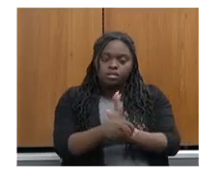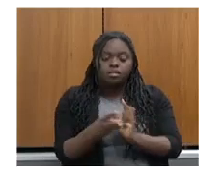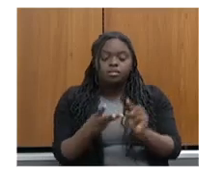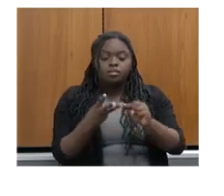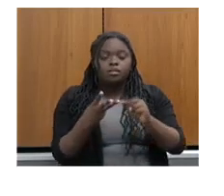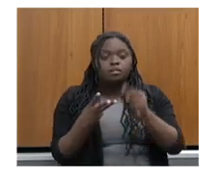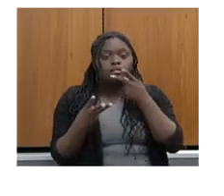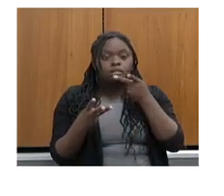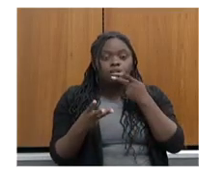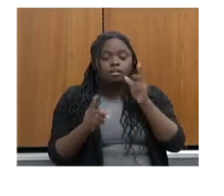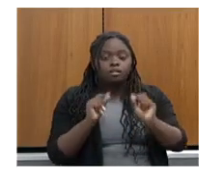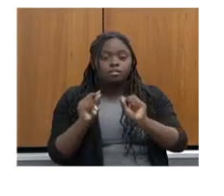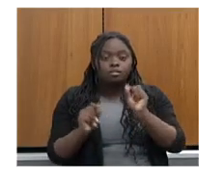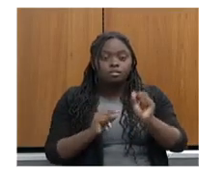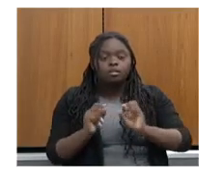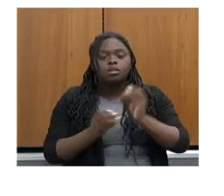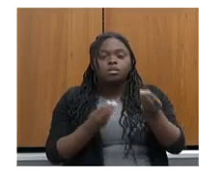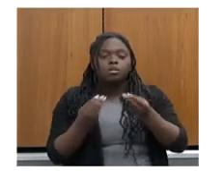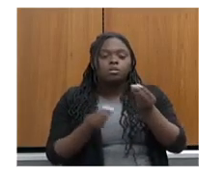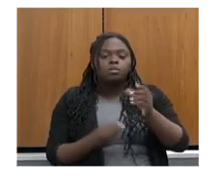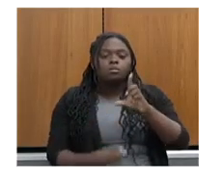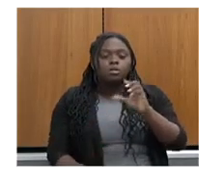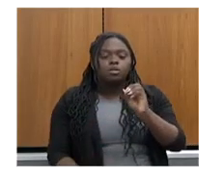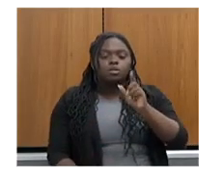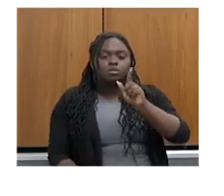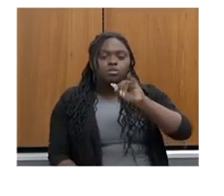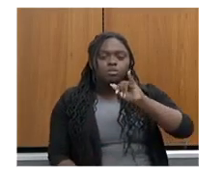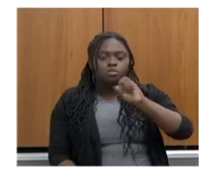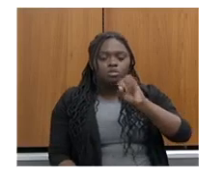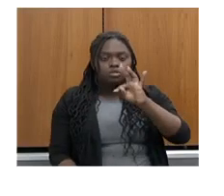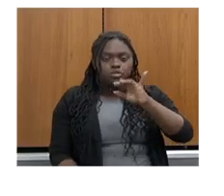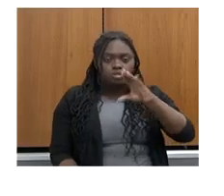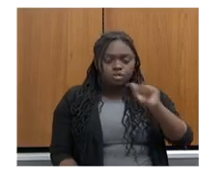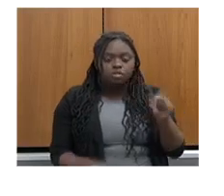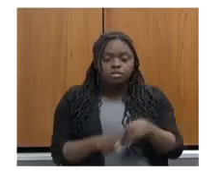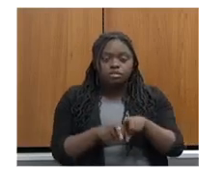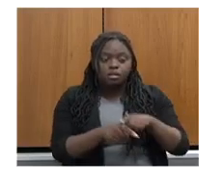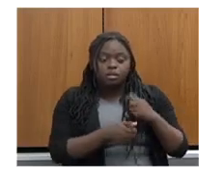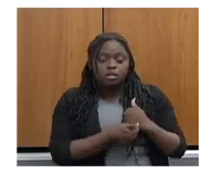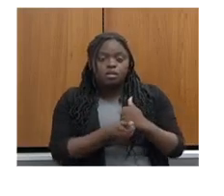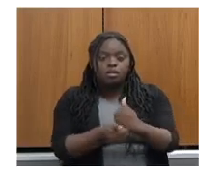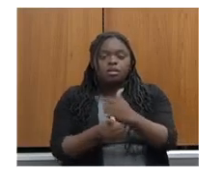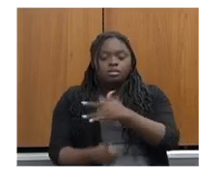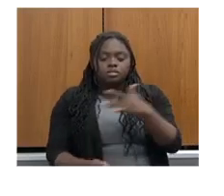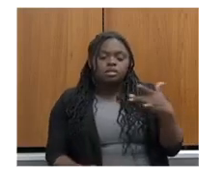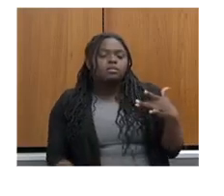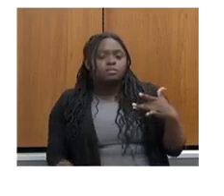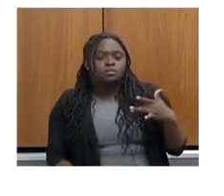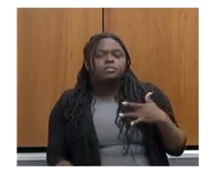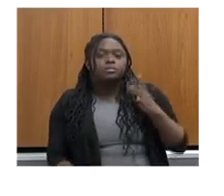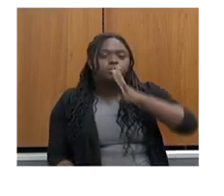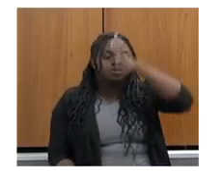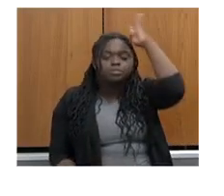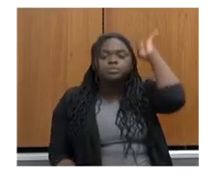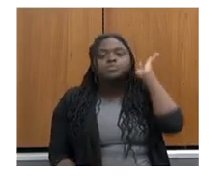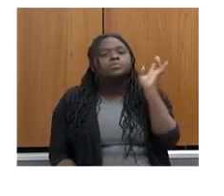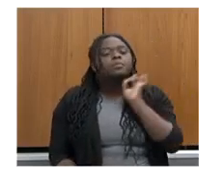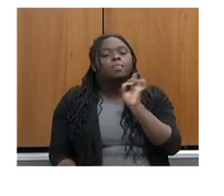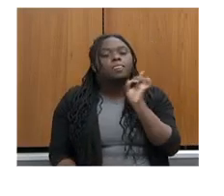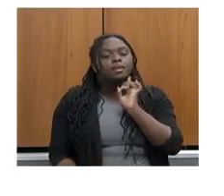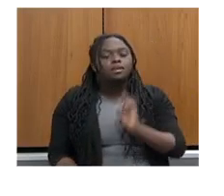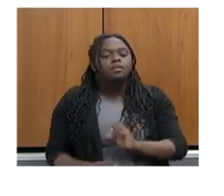falar também da logística do Corpo de Bombeiros e da assistência à saúde aos Bombeiros Militares os senhores têm um paper que senhores poderão acompanhar